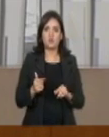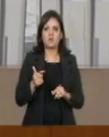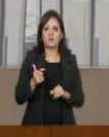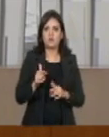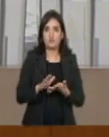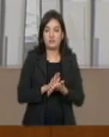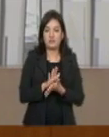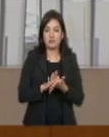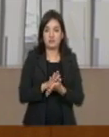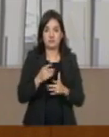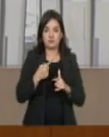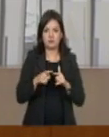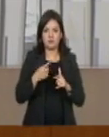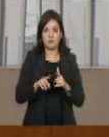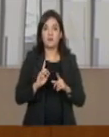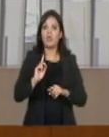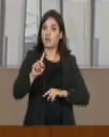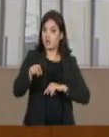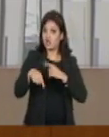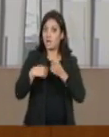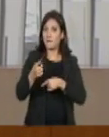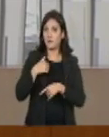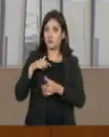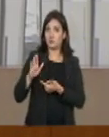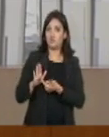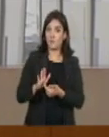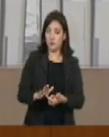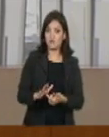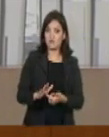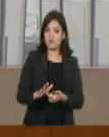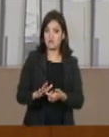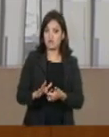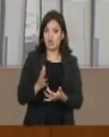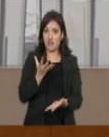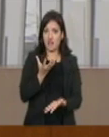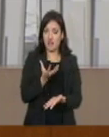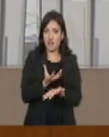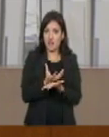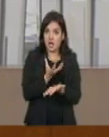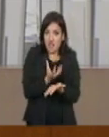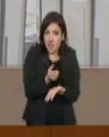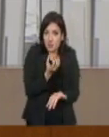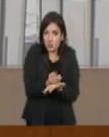caos. Depois eu vou mostrar números que são caóticos, sim.